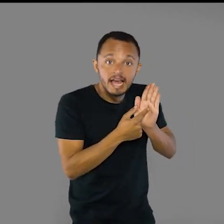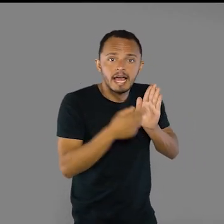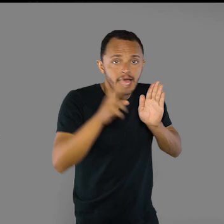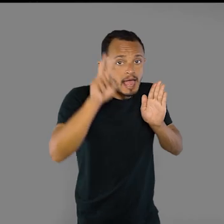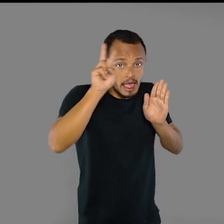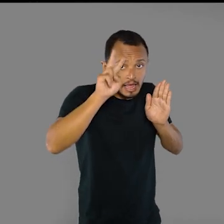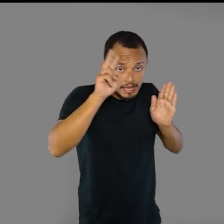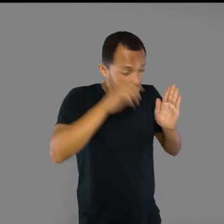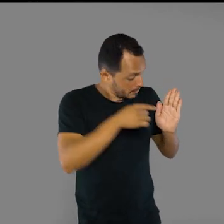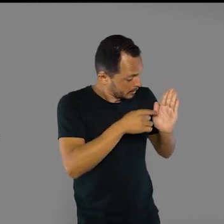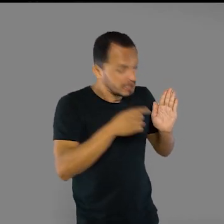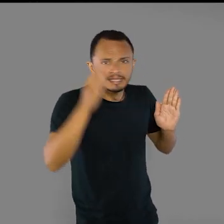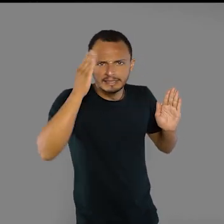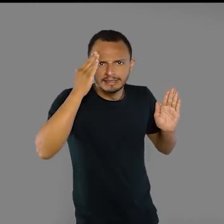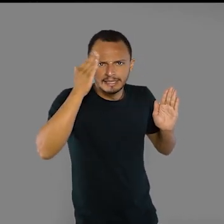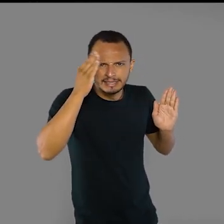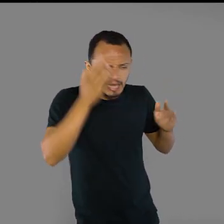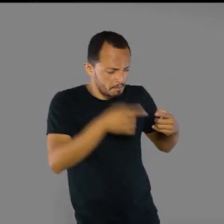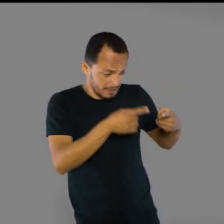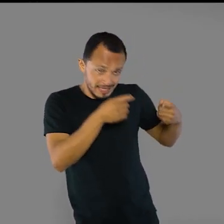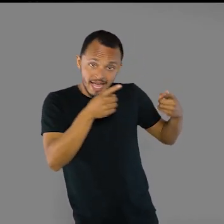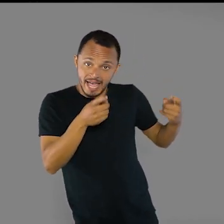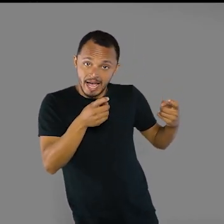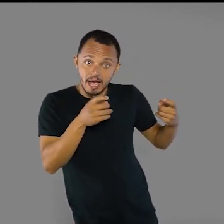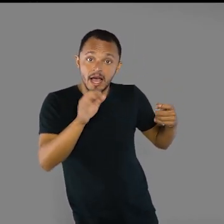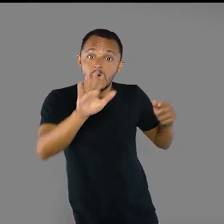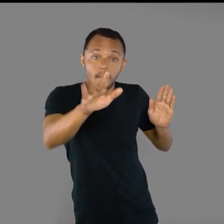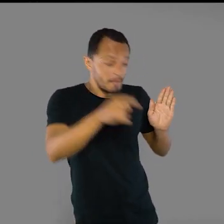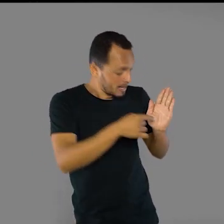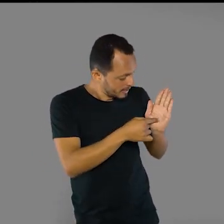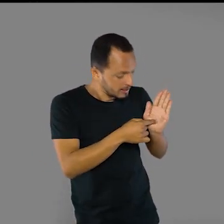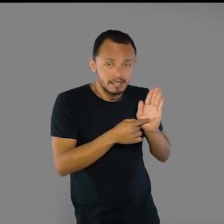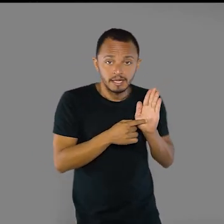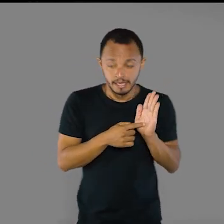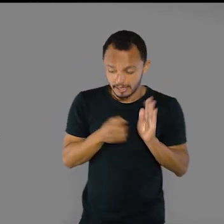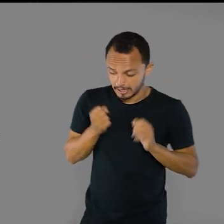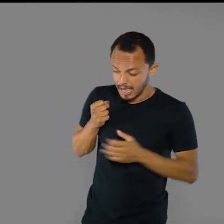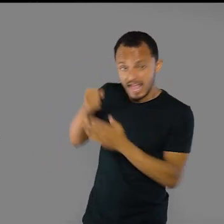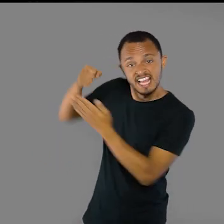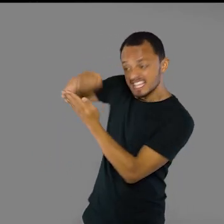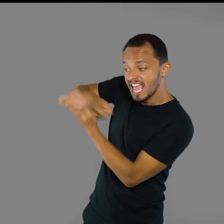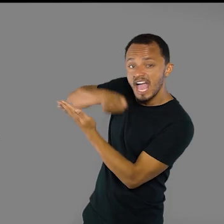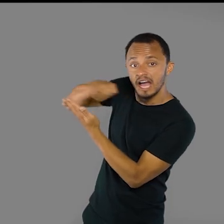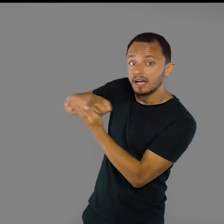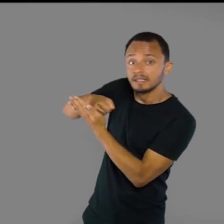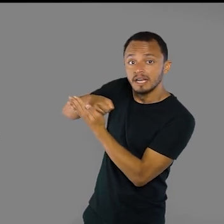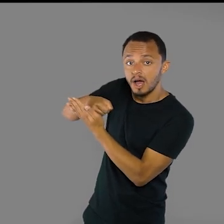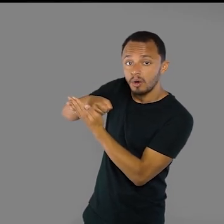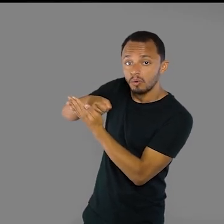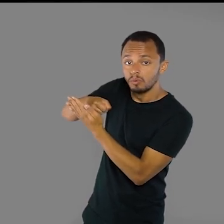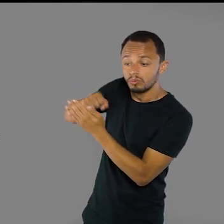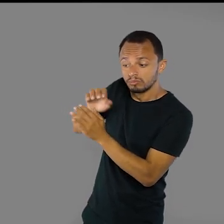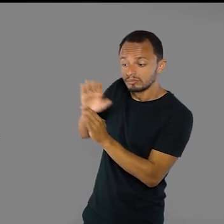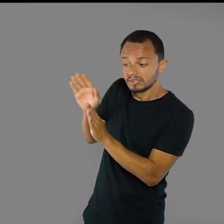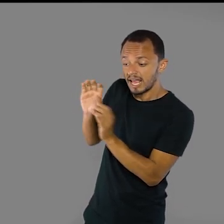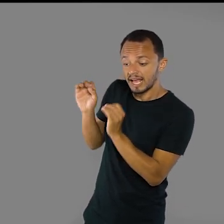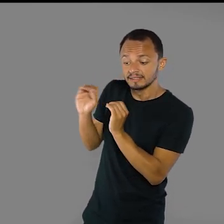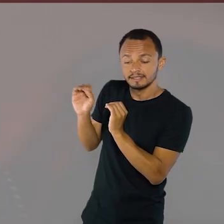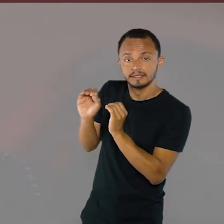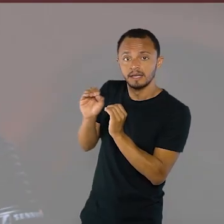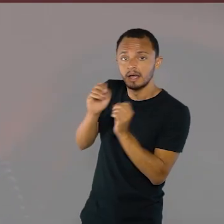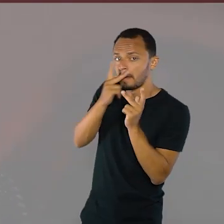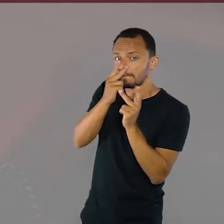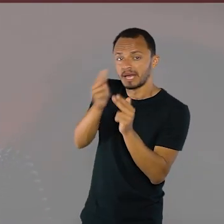né? Ou seja, existe um aceno de que a independência se fez por meio da guerra, mas de uma maneira muito